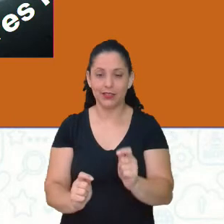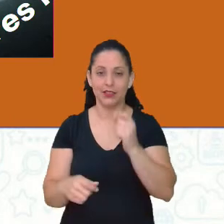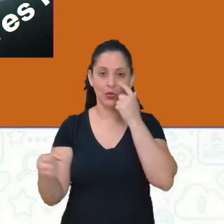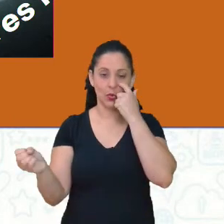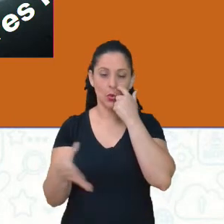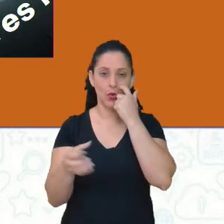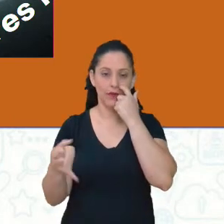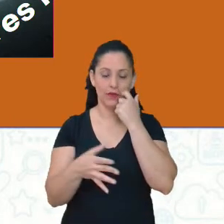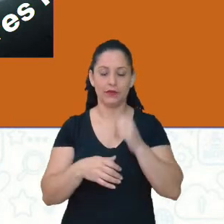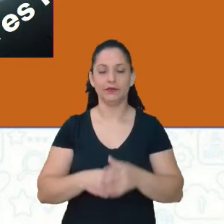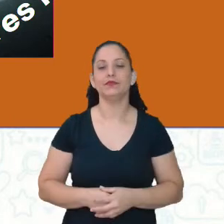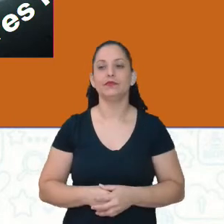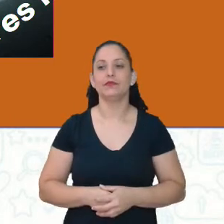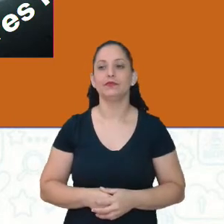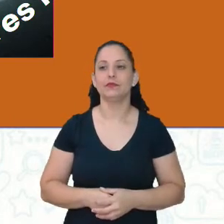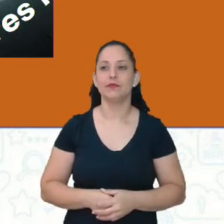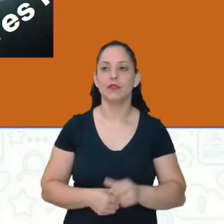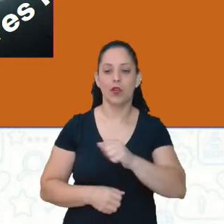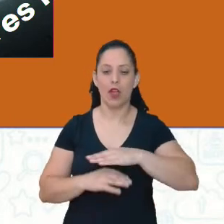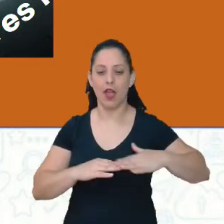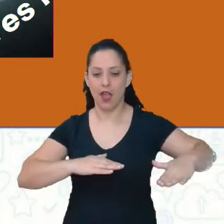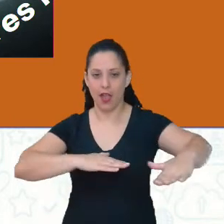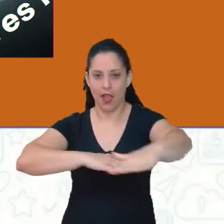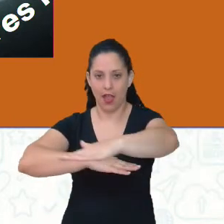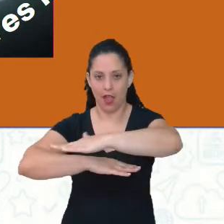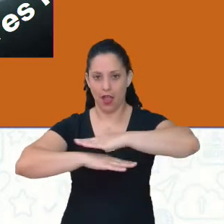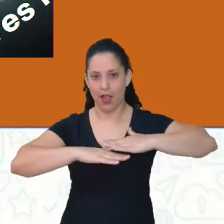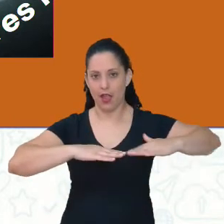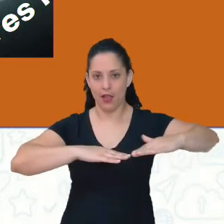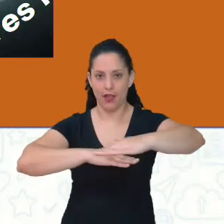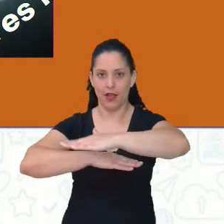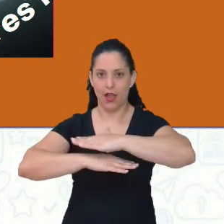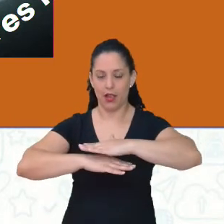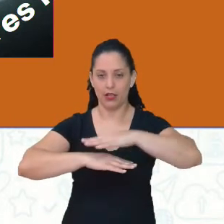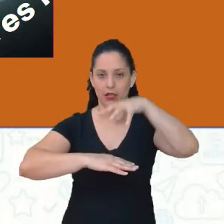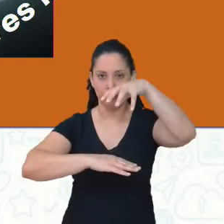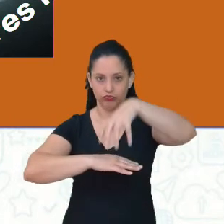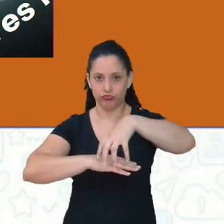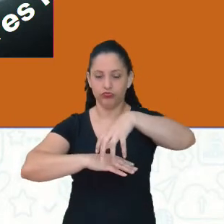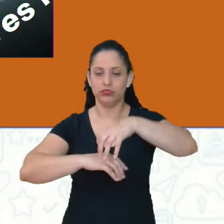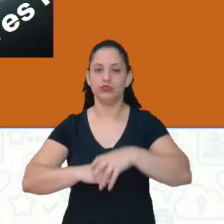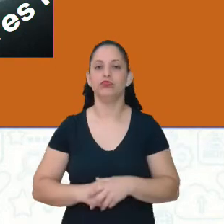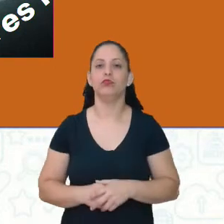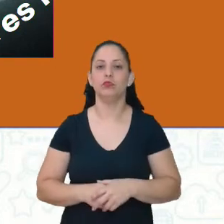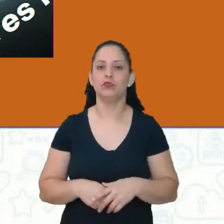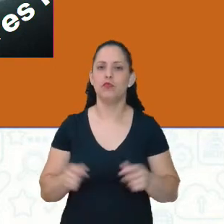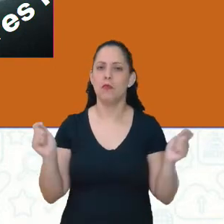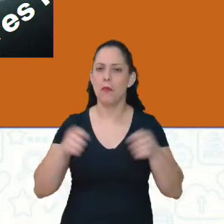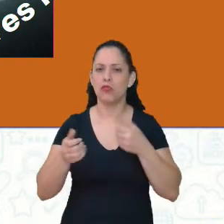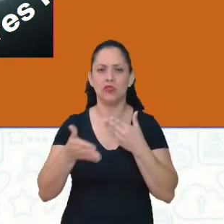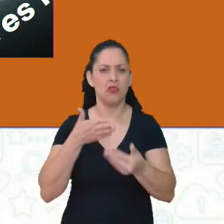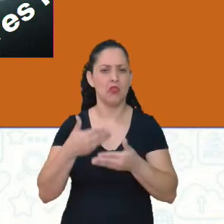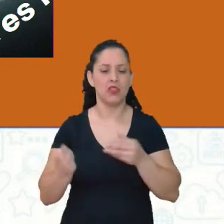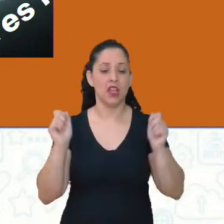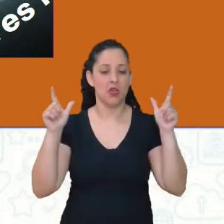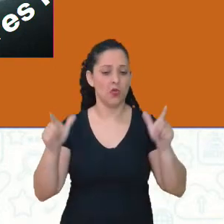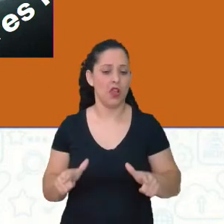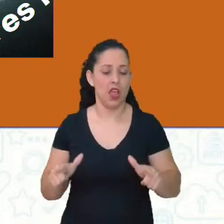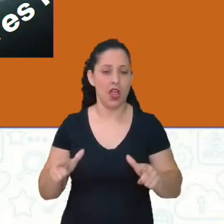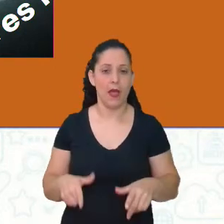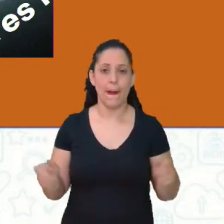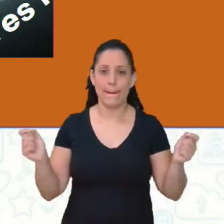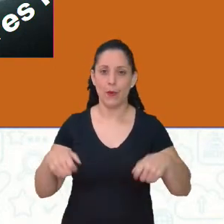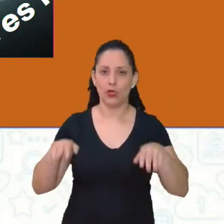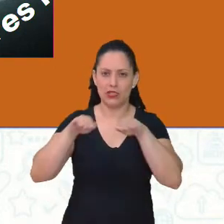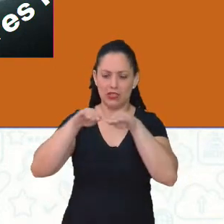o palco, por exemplo, o espaço cênico, que é um dos elementos do teatro, na arte contemporânea pode ser qualquer lugar, pode ser um palco, pode ser um